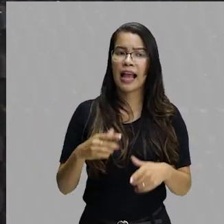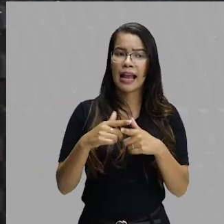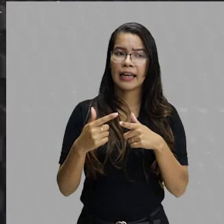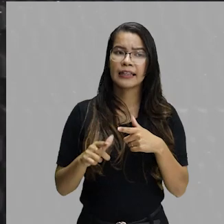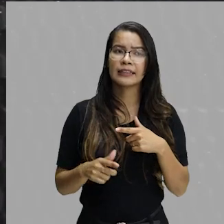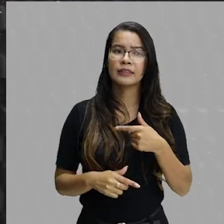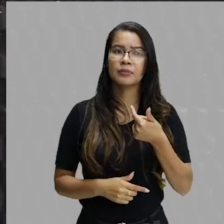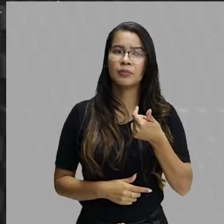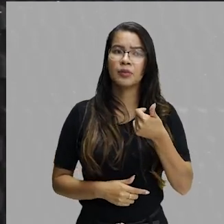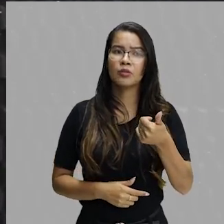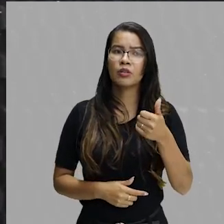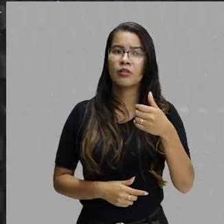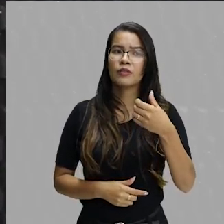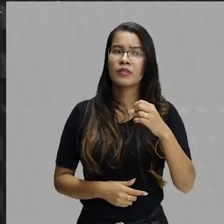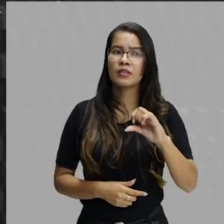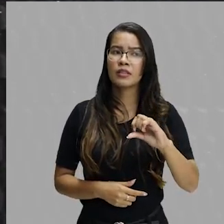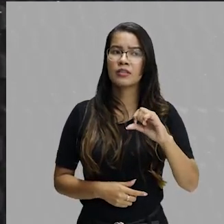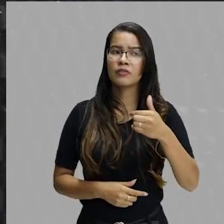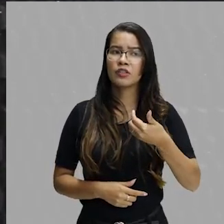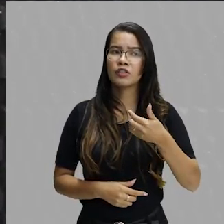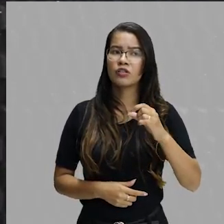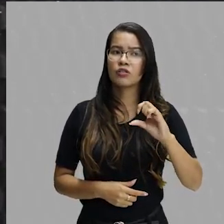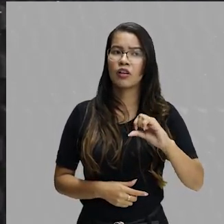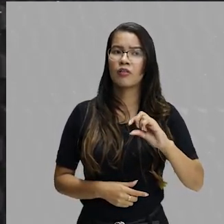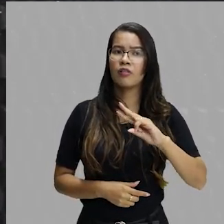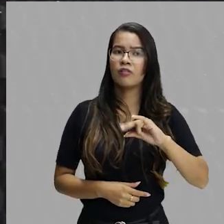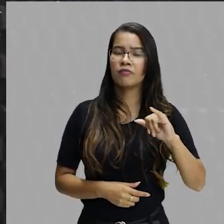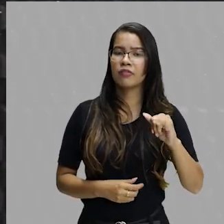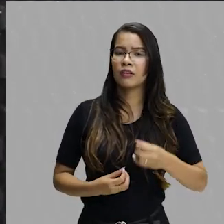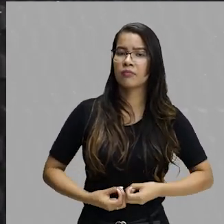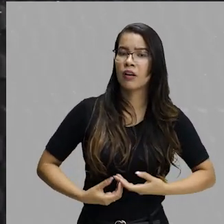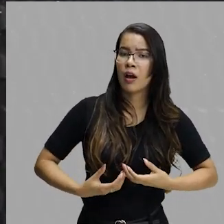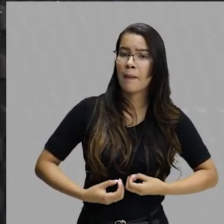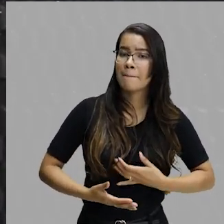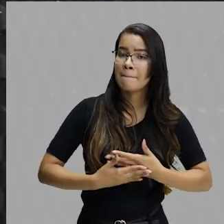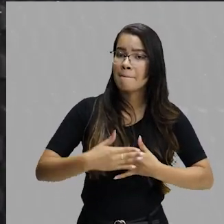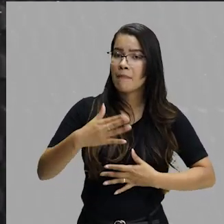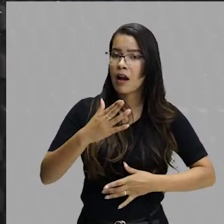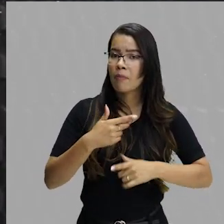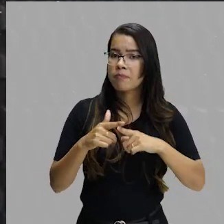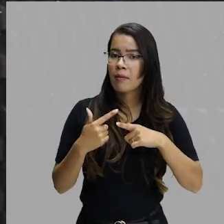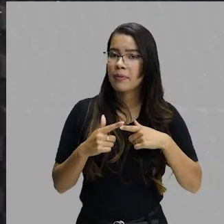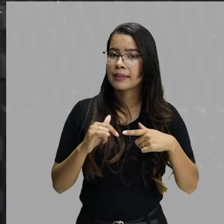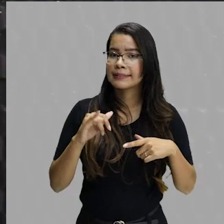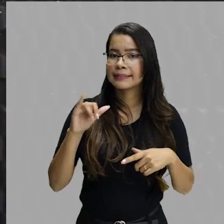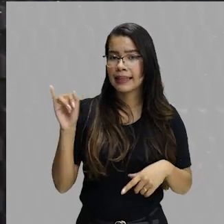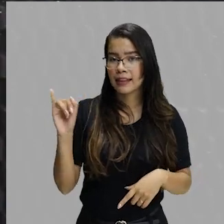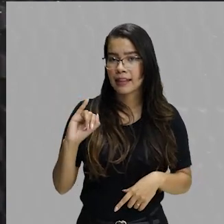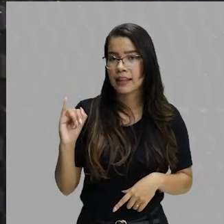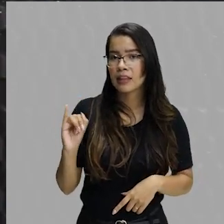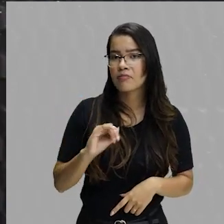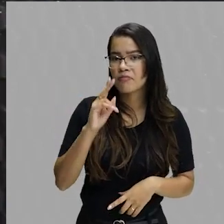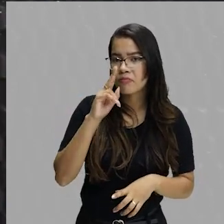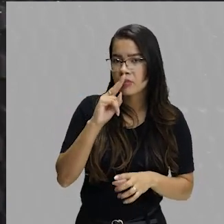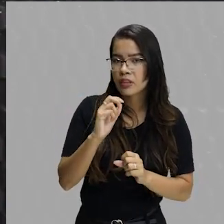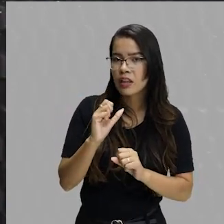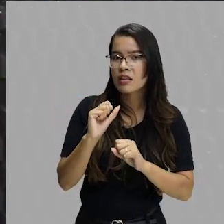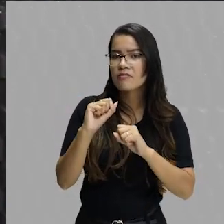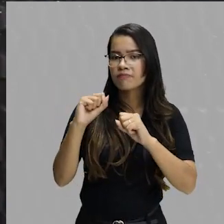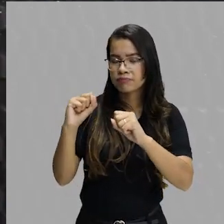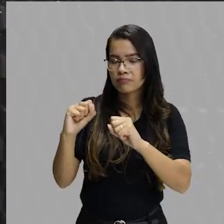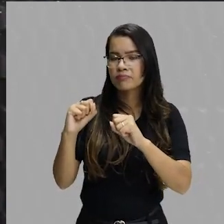ela vai acentuar ainda mais a crise italiana e fortalecer a liderança fascista de Mussolini no